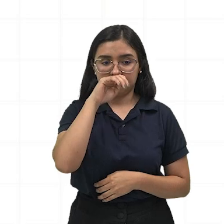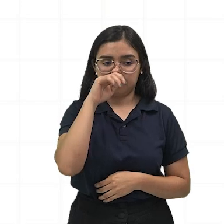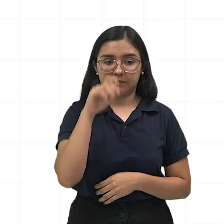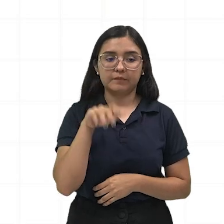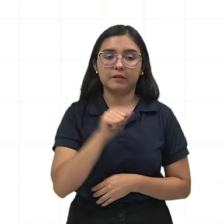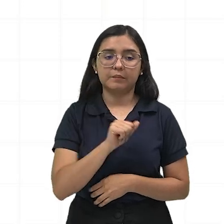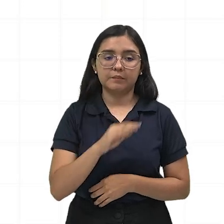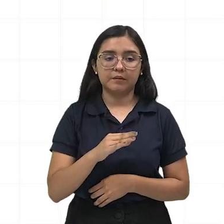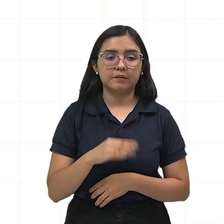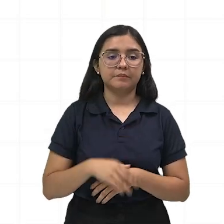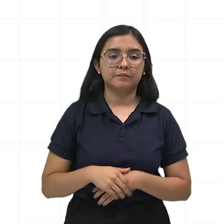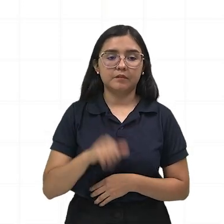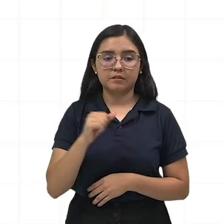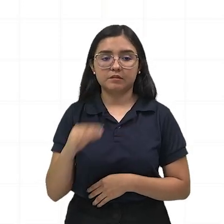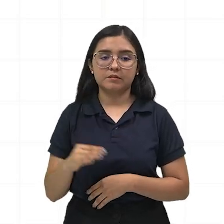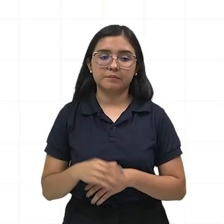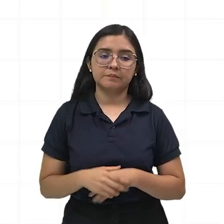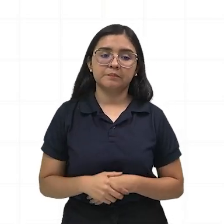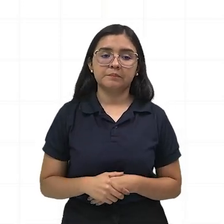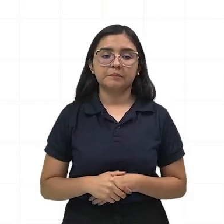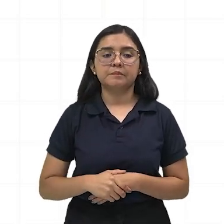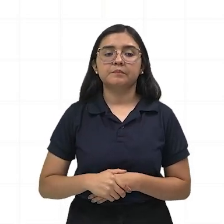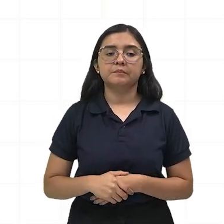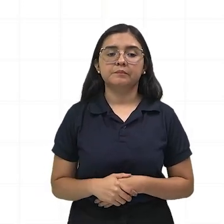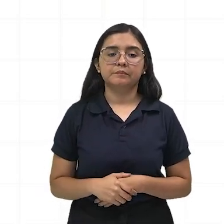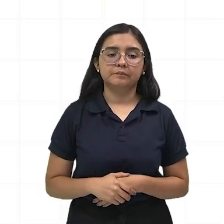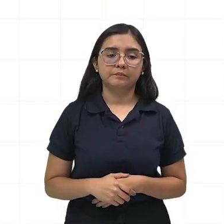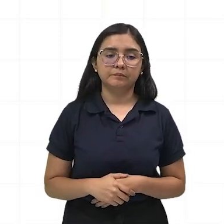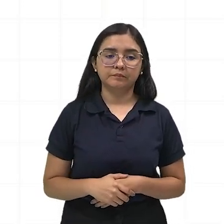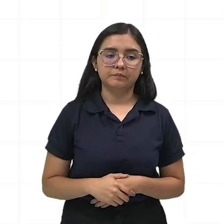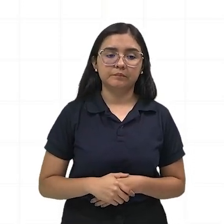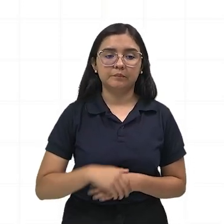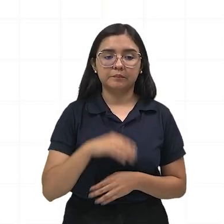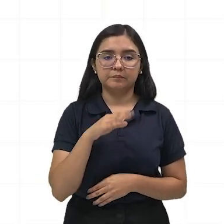AC, BC,